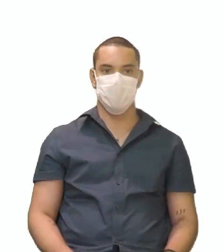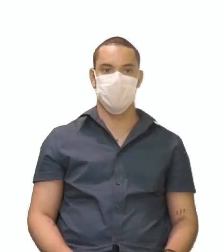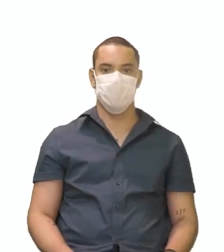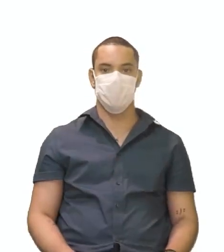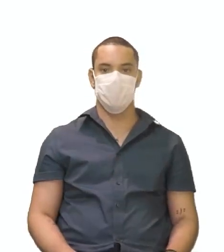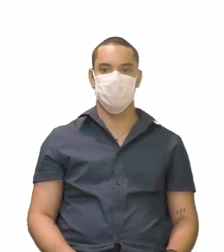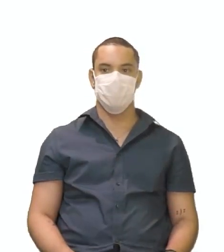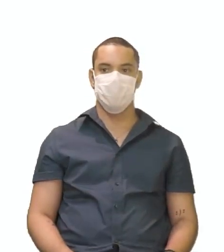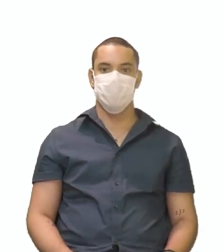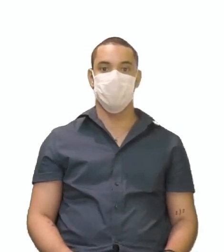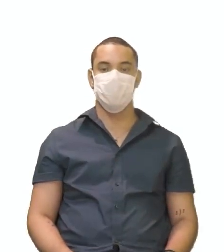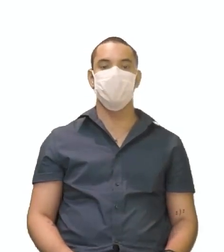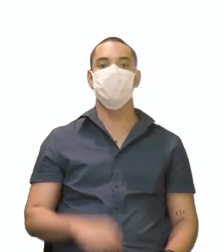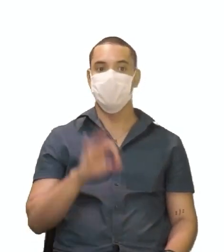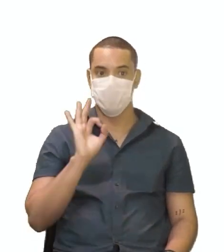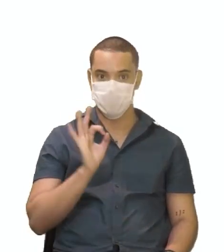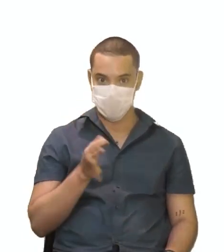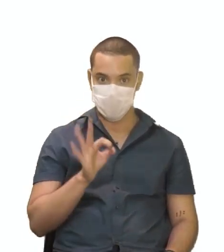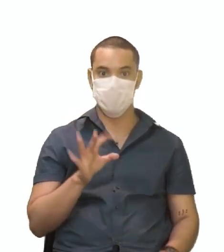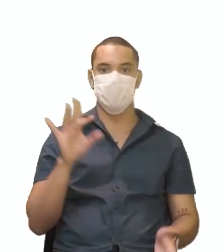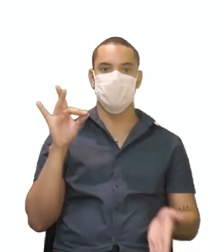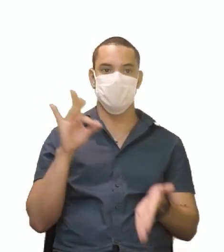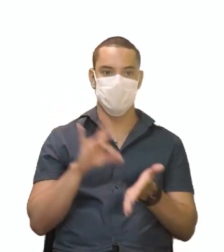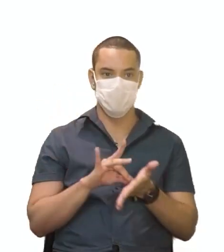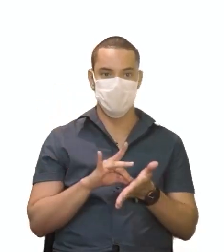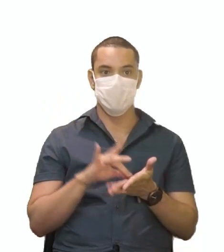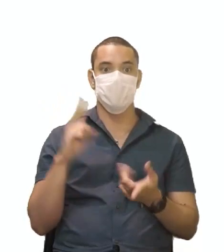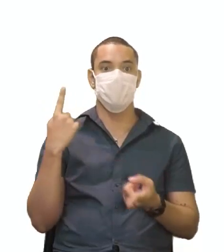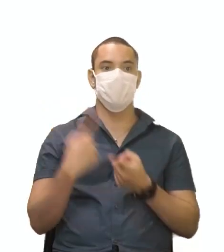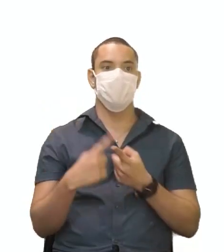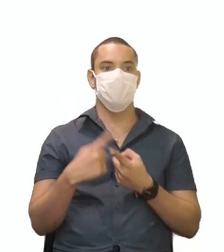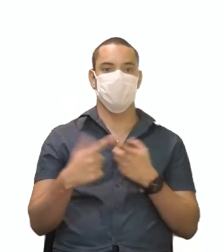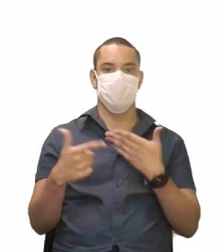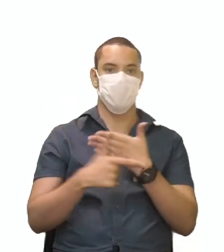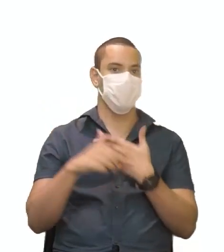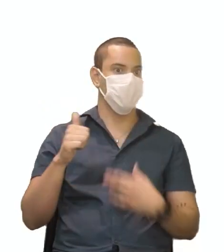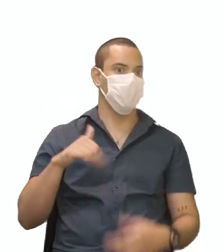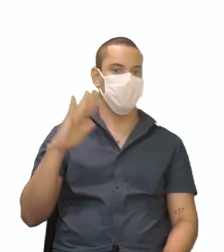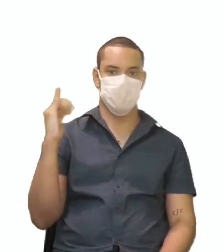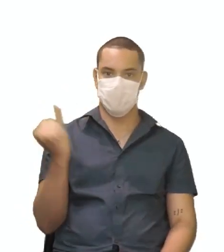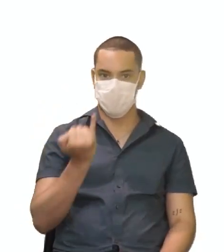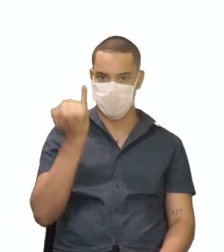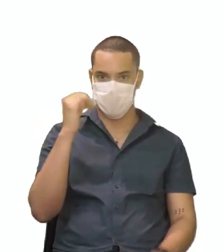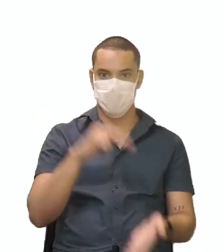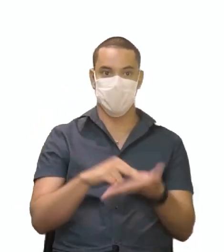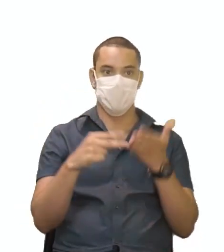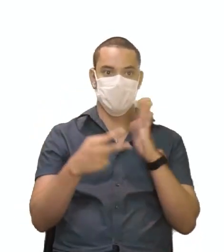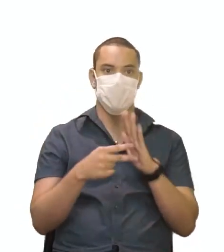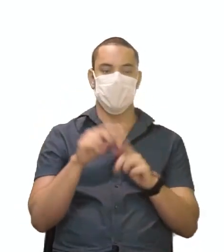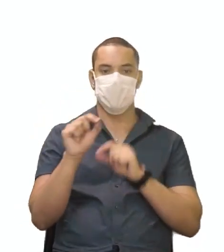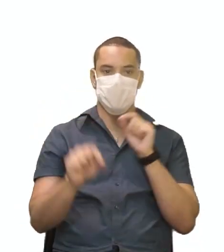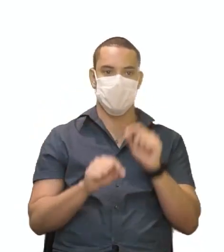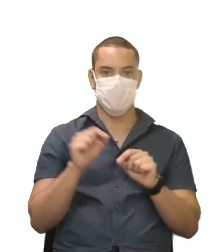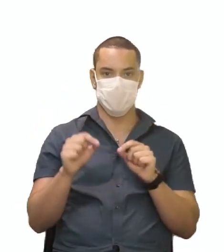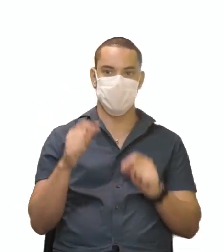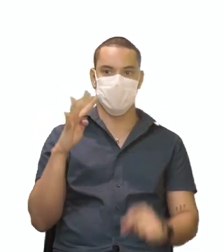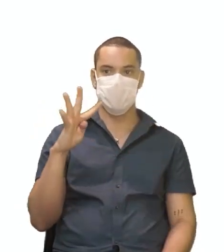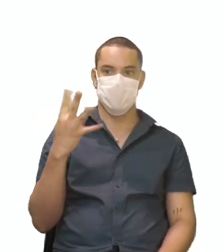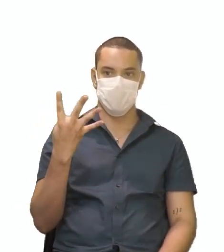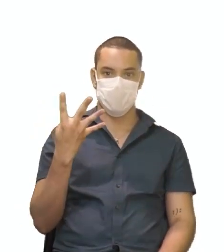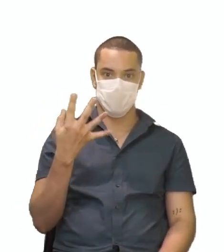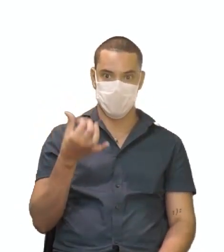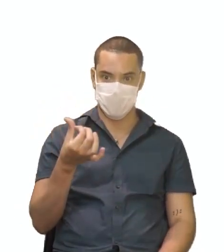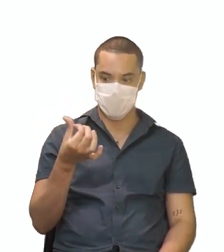credo. Vamos lá. Então, dos papéis mais importantes é exatamente isso. De